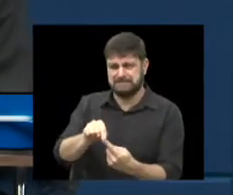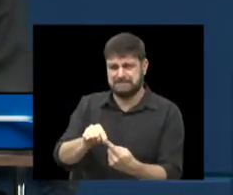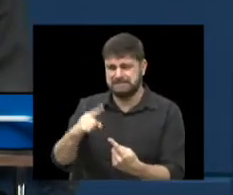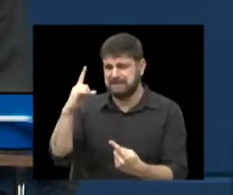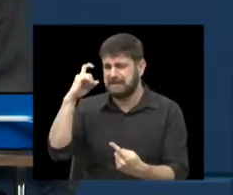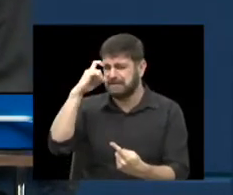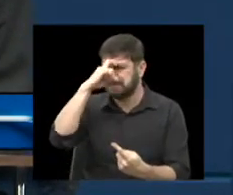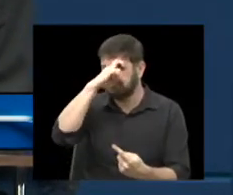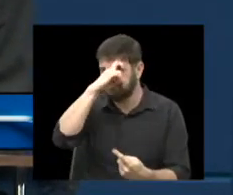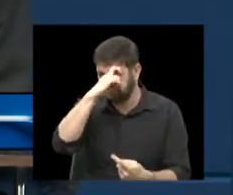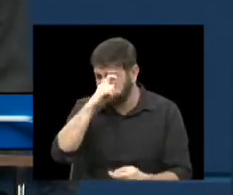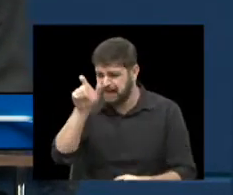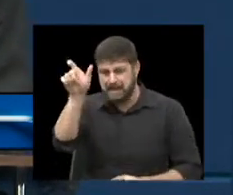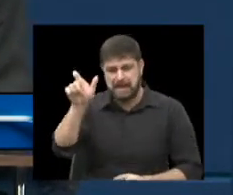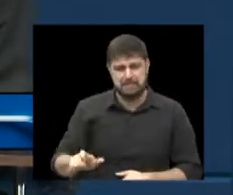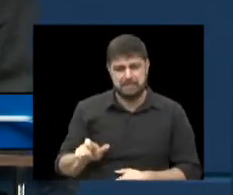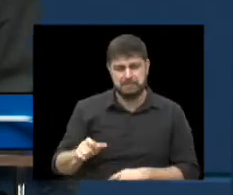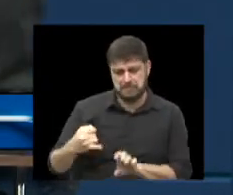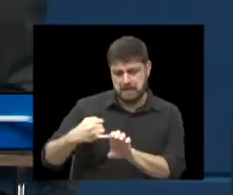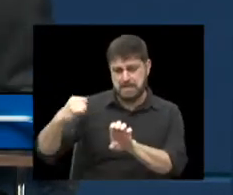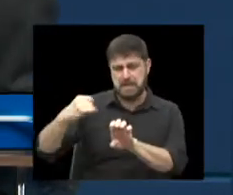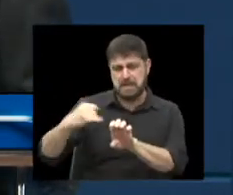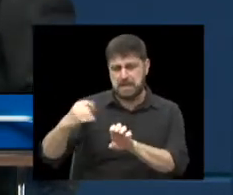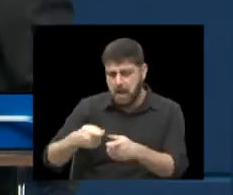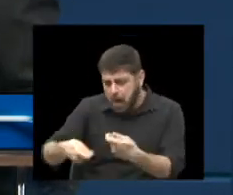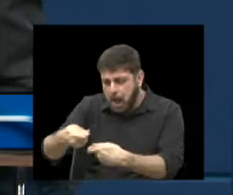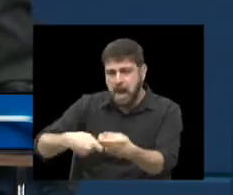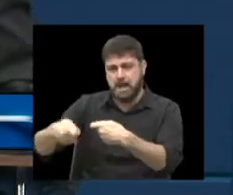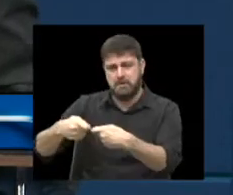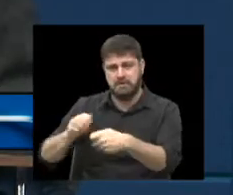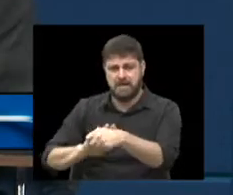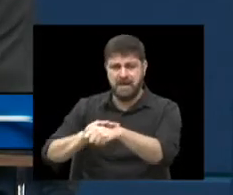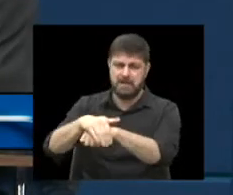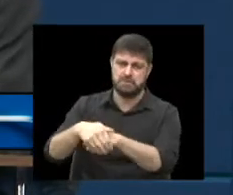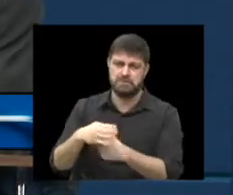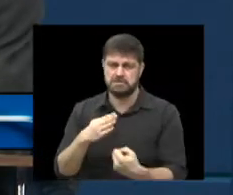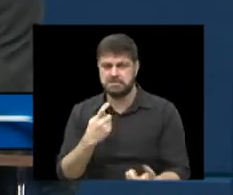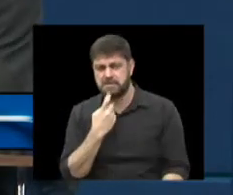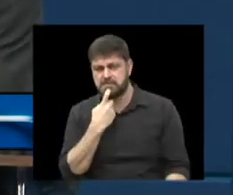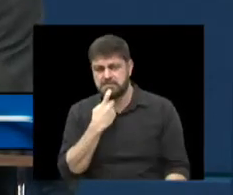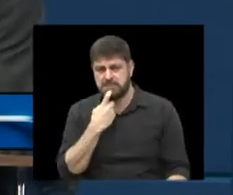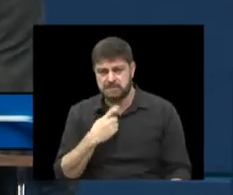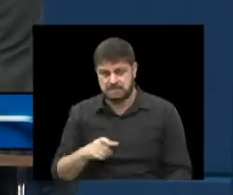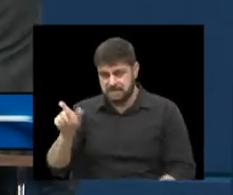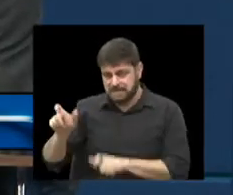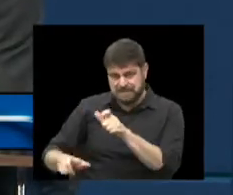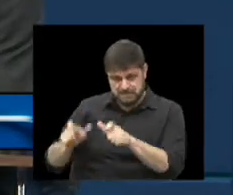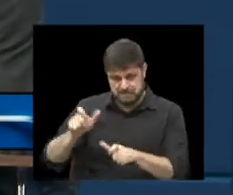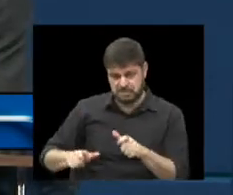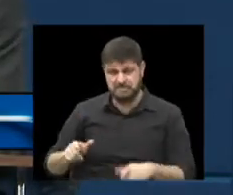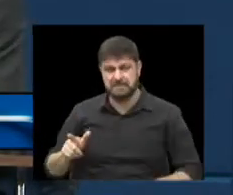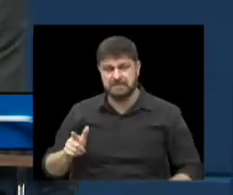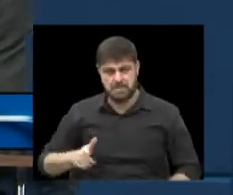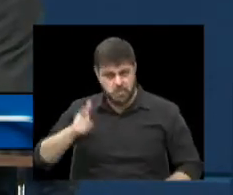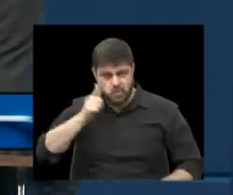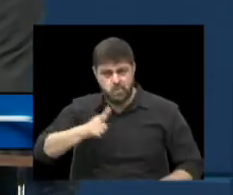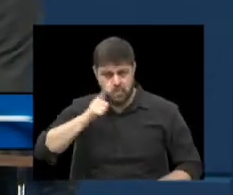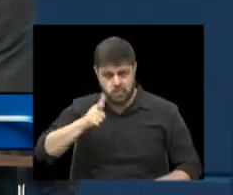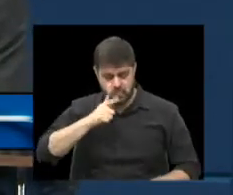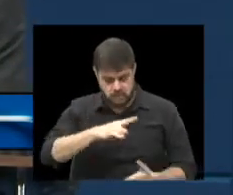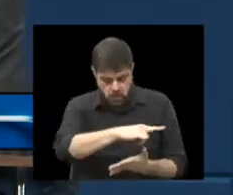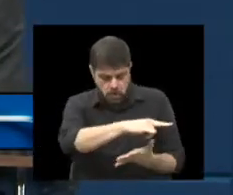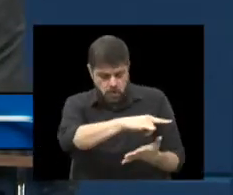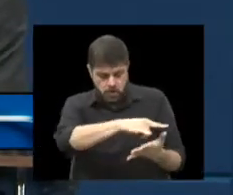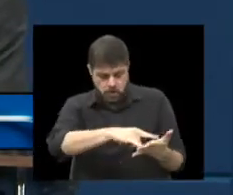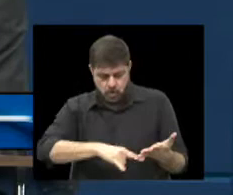dificultar a vida daquele que quer empreender. Veja, mesmo para aqueles que conseguiriam, vamos dizer